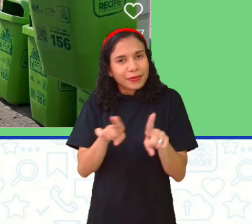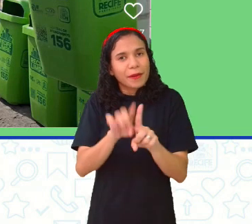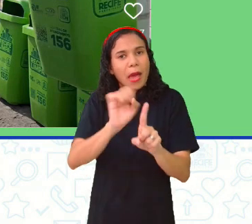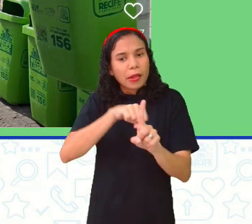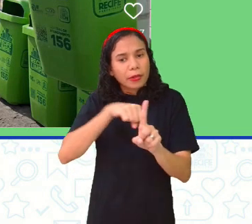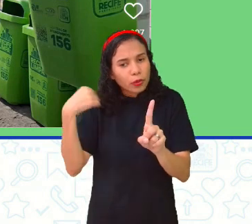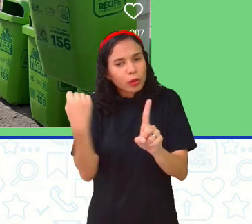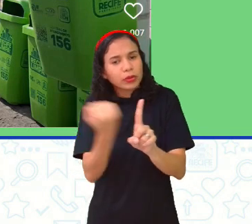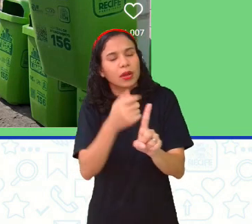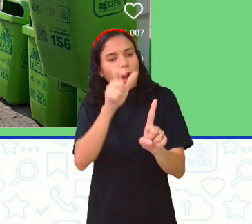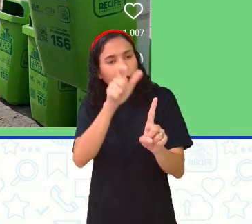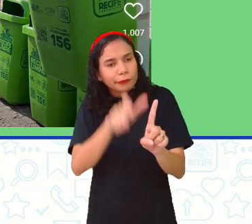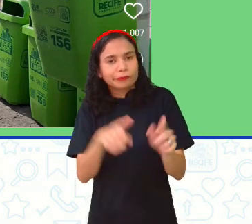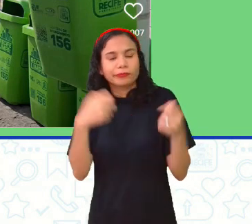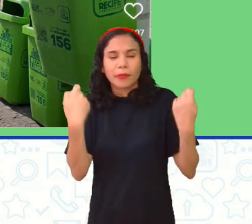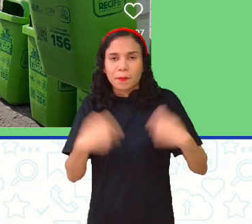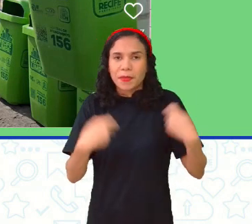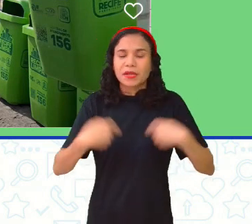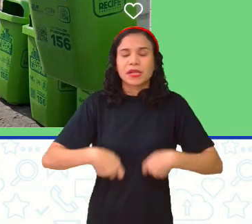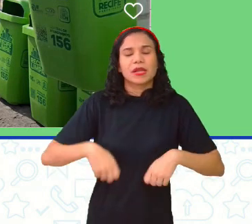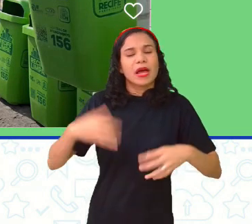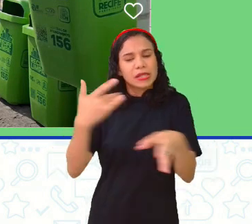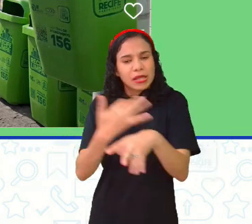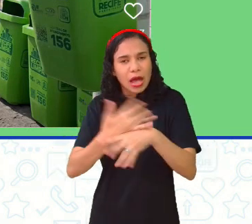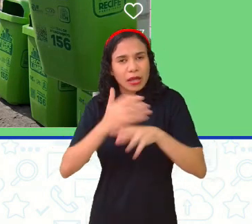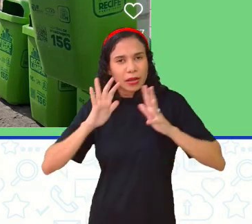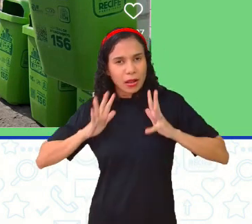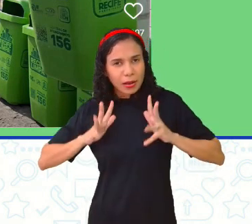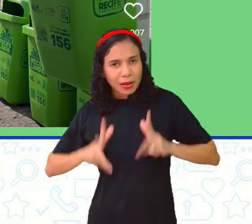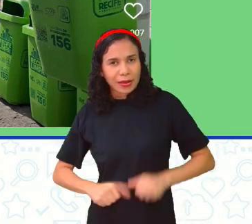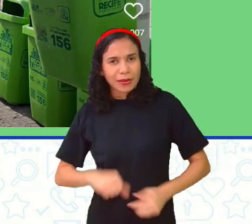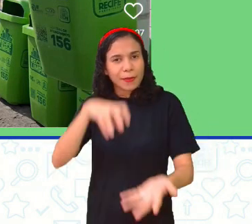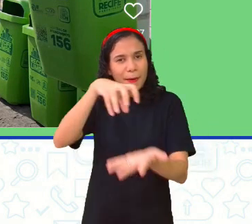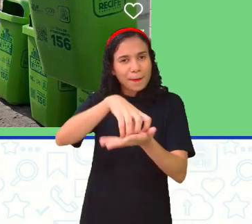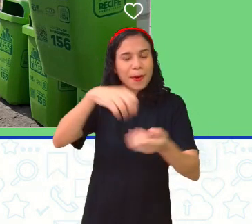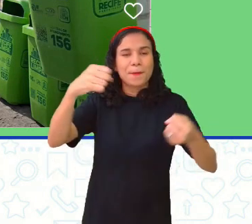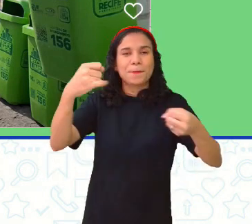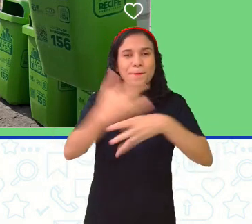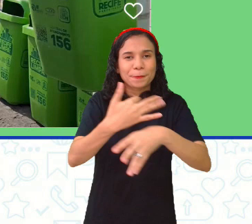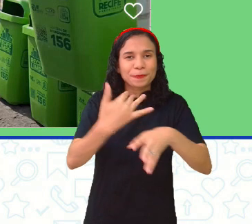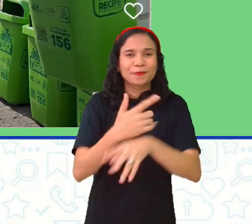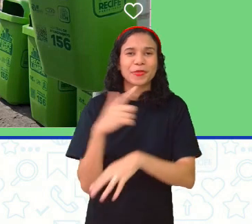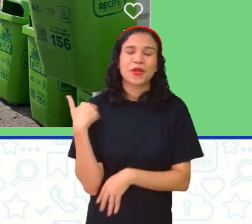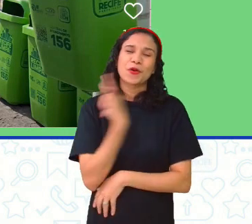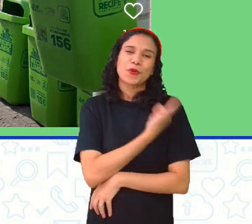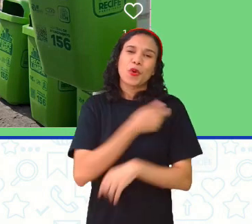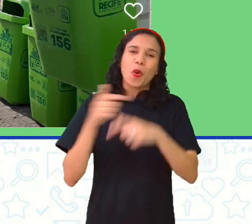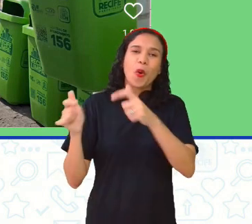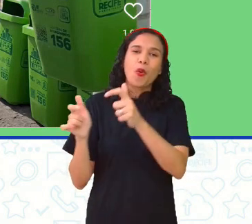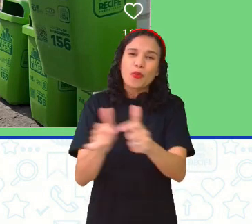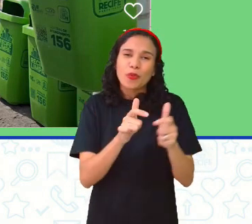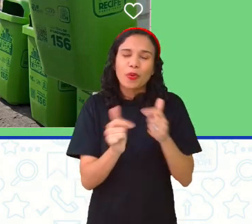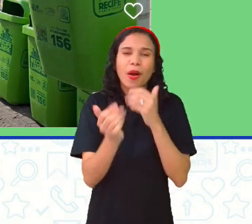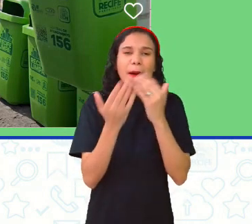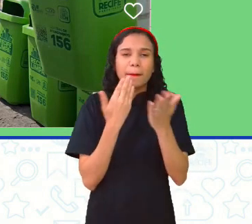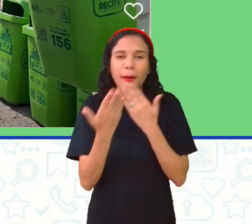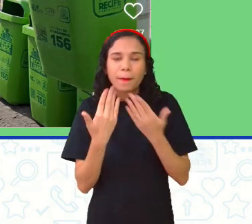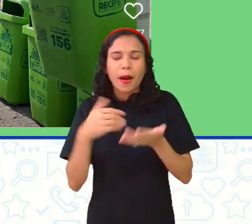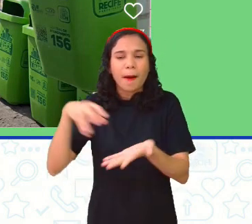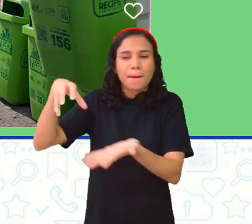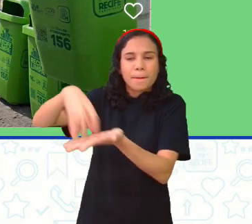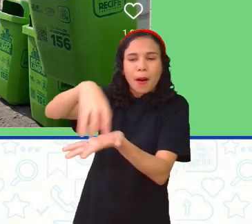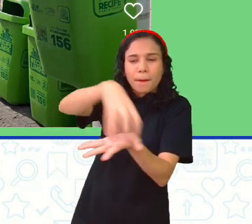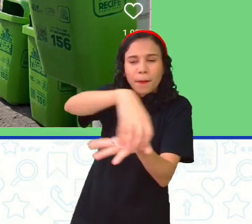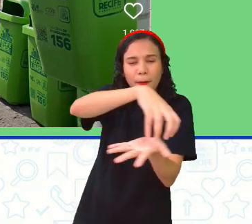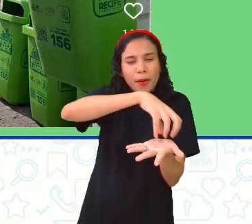e que queremos a nossa cidade limpa, o nosso centro urbano, o qual nós dispomos de locais de convivência, vários locais